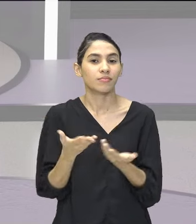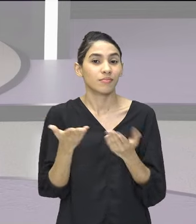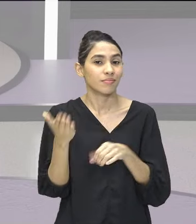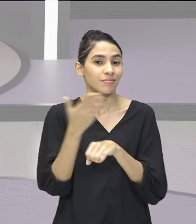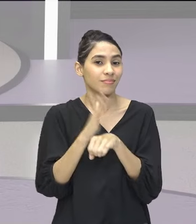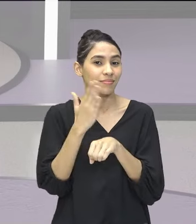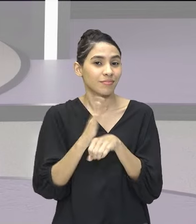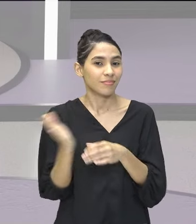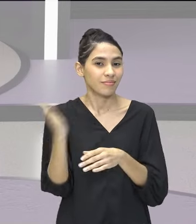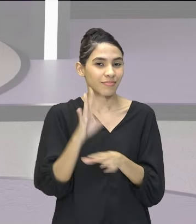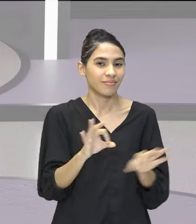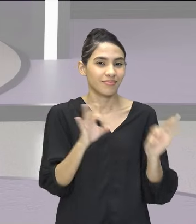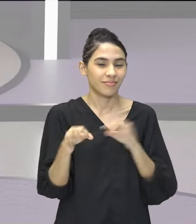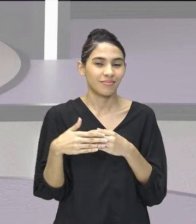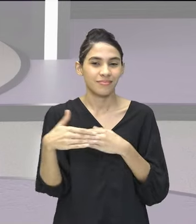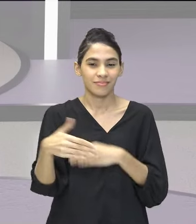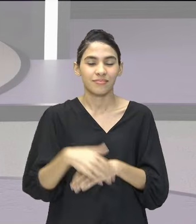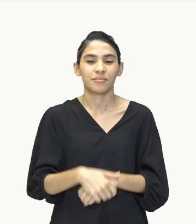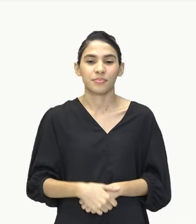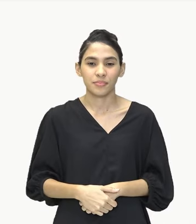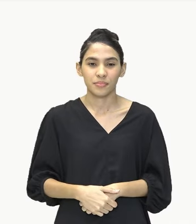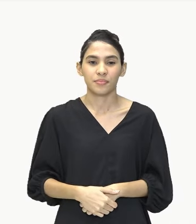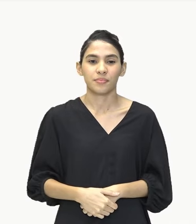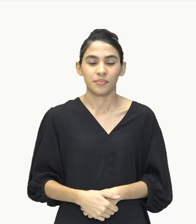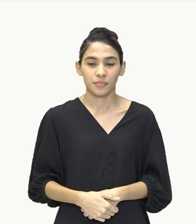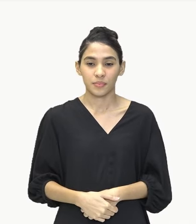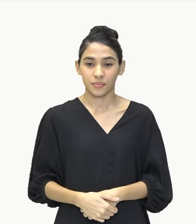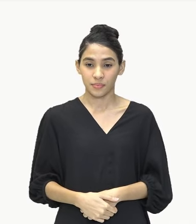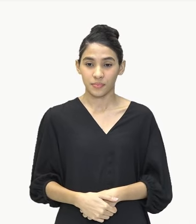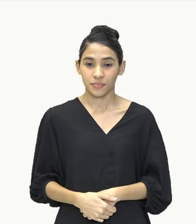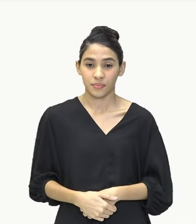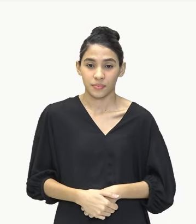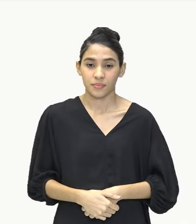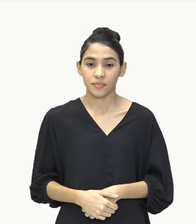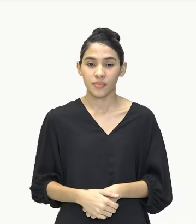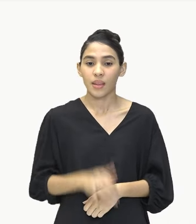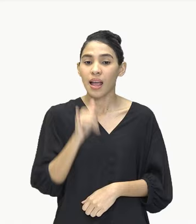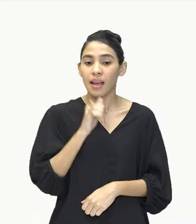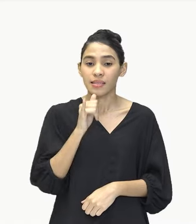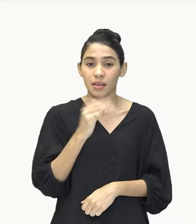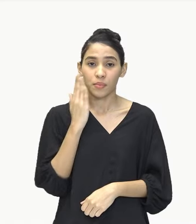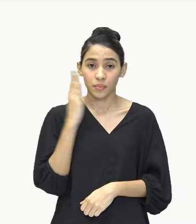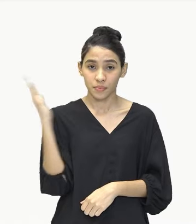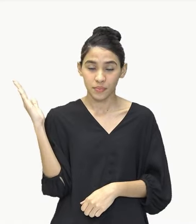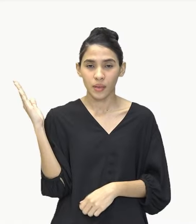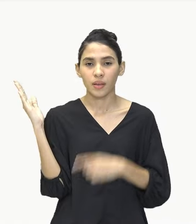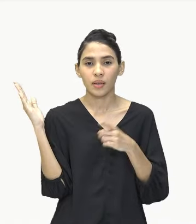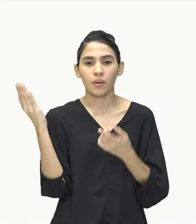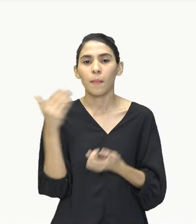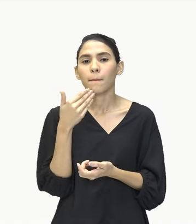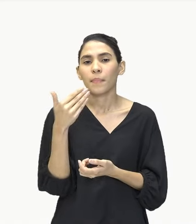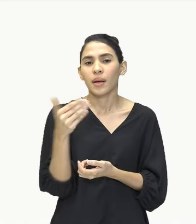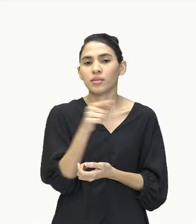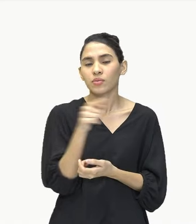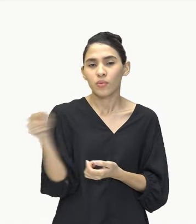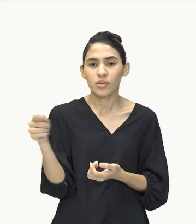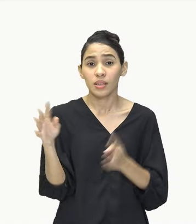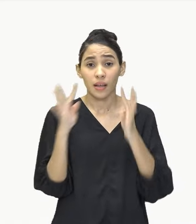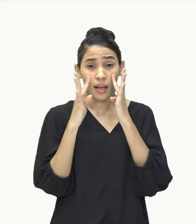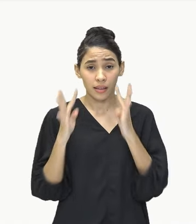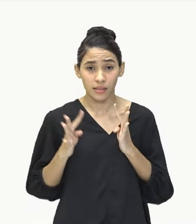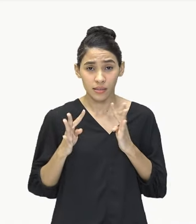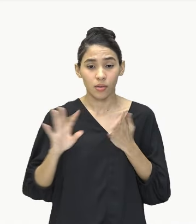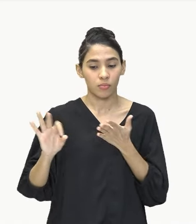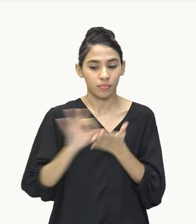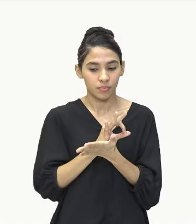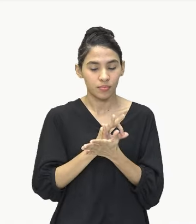praticar? Vamos lá fazer exemplos, exercícios já? Aí, exemplos para você e eu peço que você não perca nenhum e tome